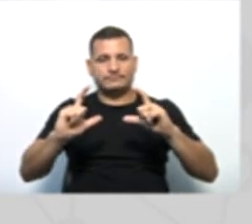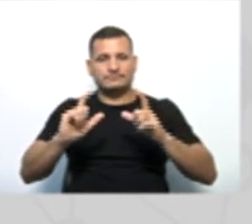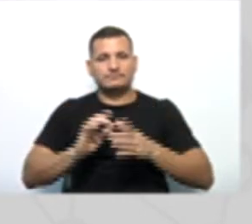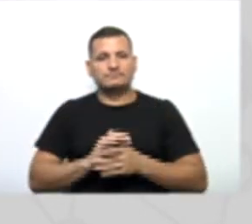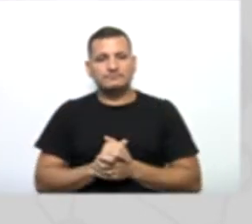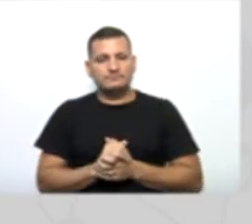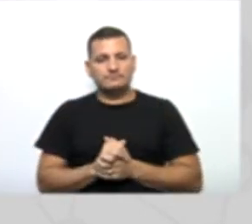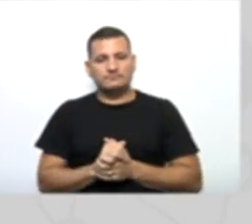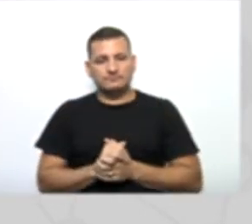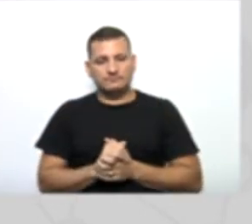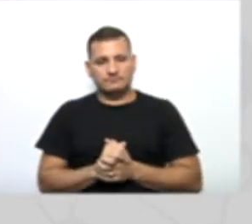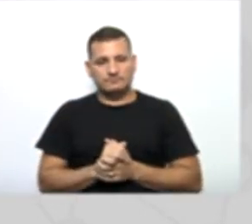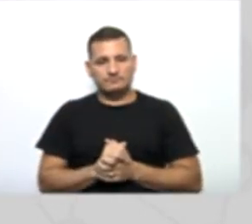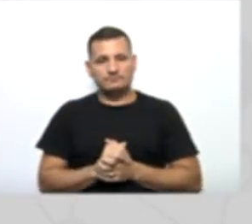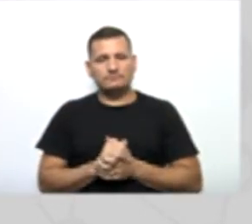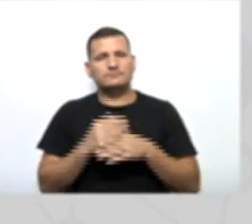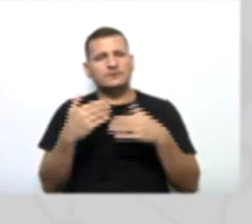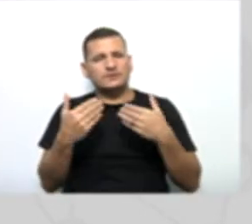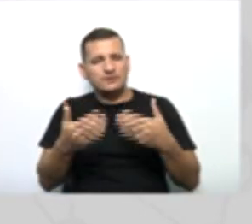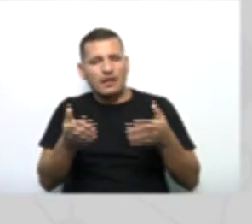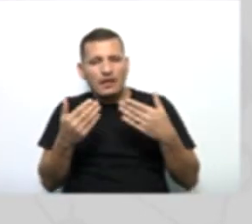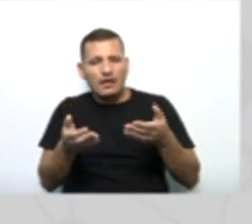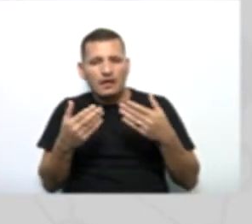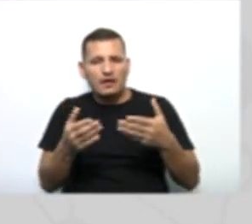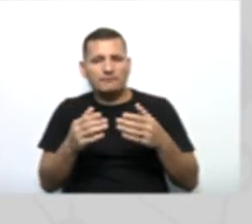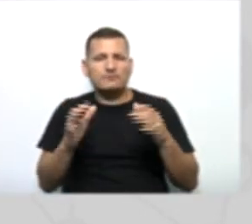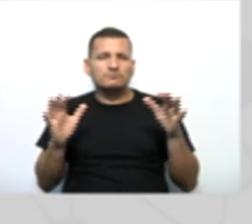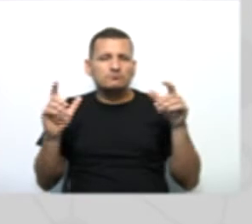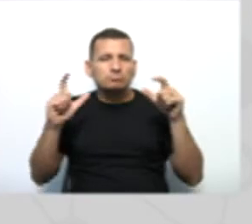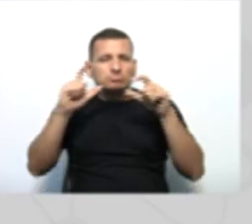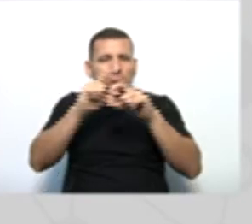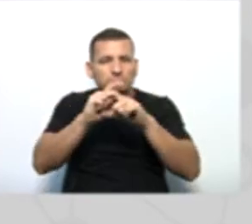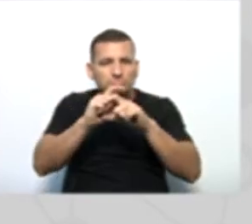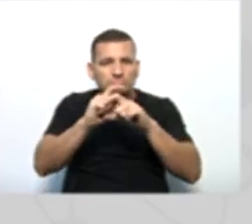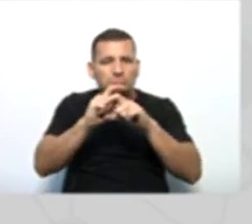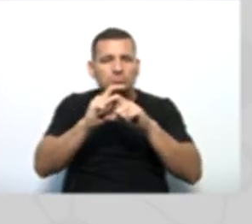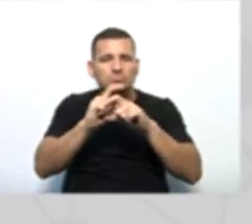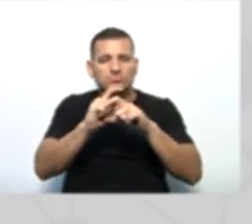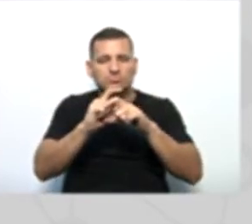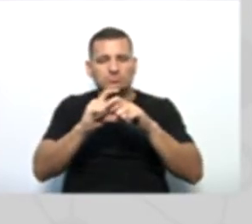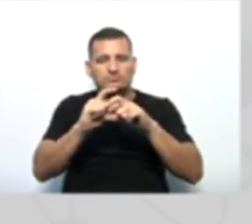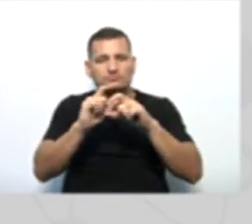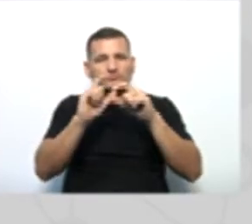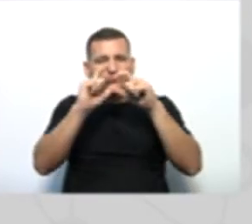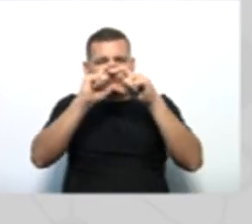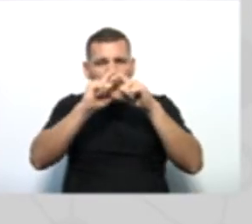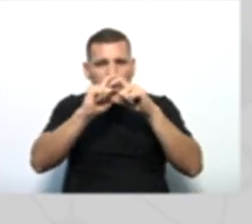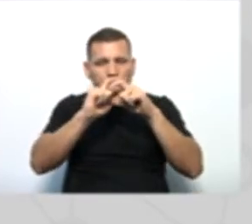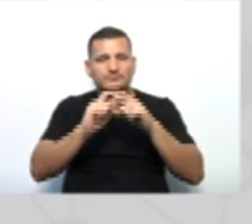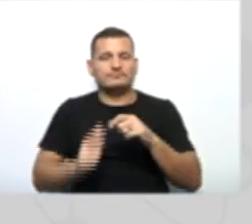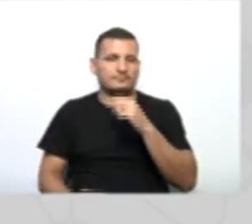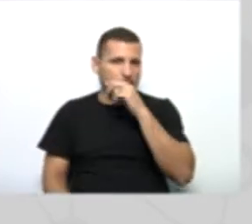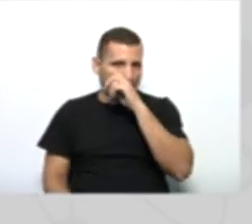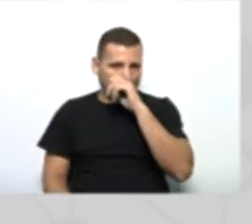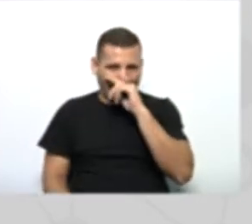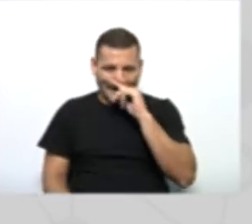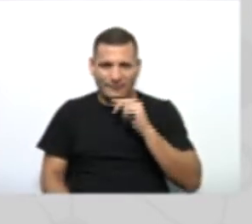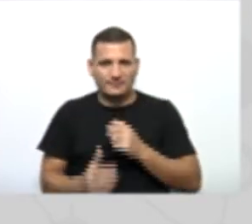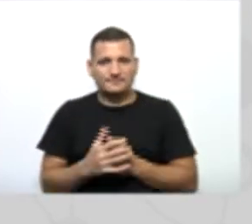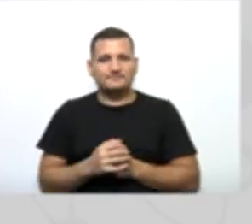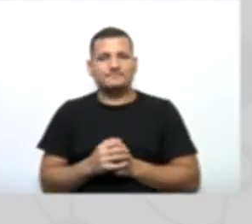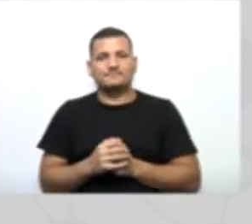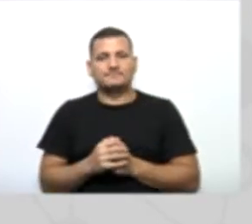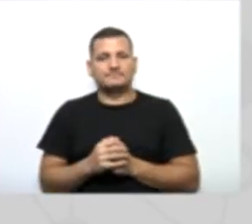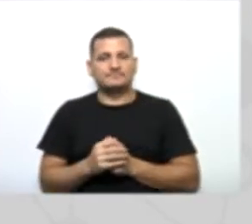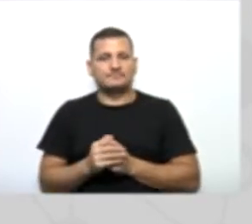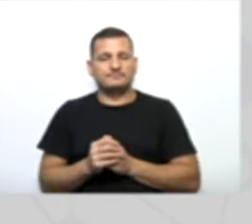vendo ali? Risco físico leve. Ah, é um pessoal ali que carrega só umas latinhas, um negocinho e tal, não tem problema. Então, pronto,